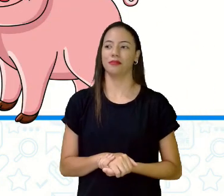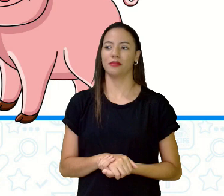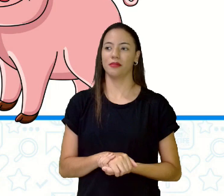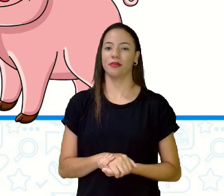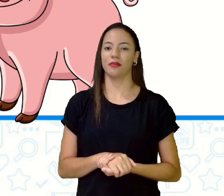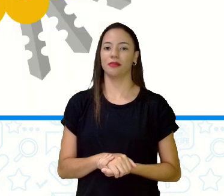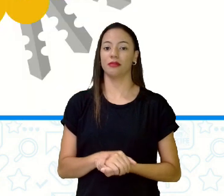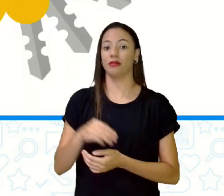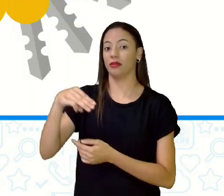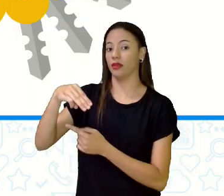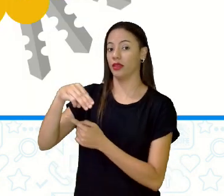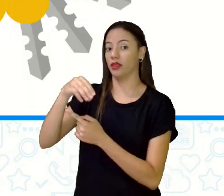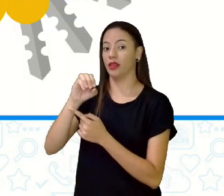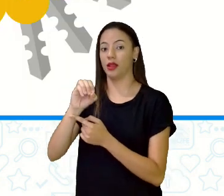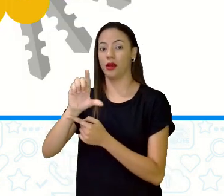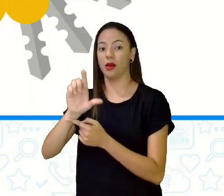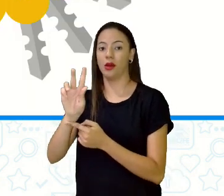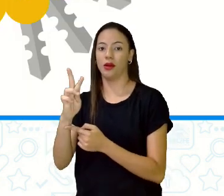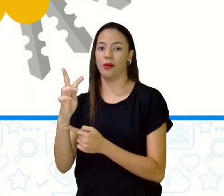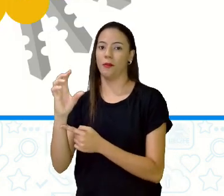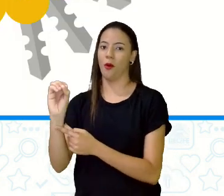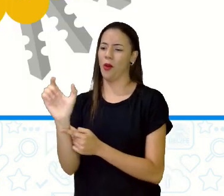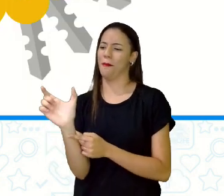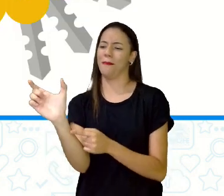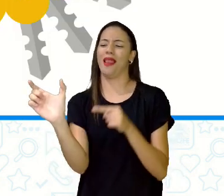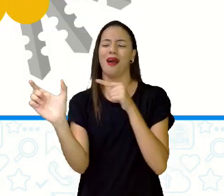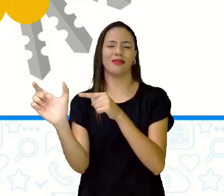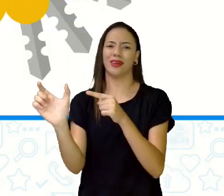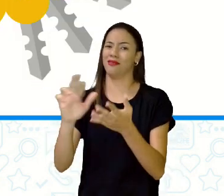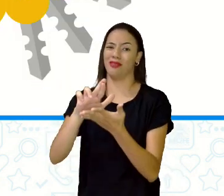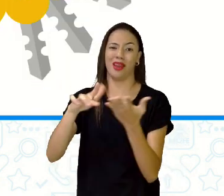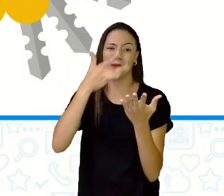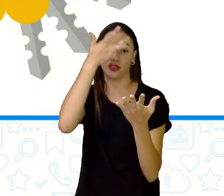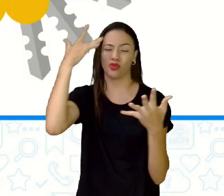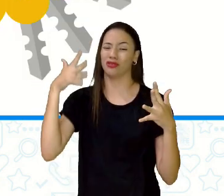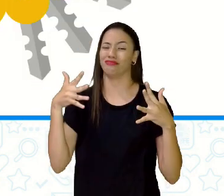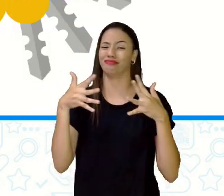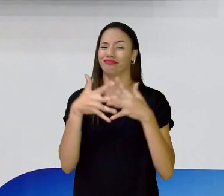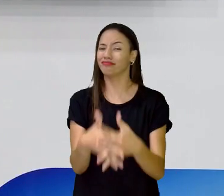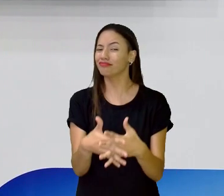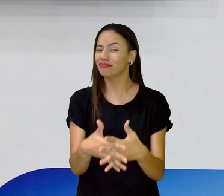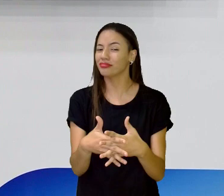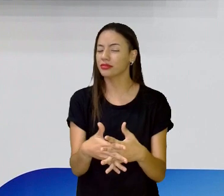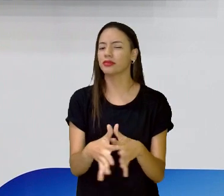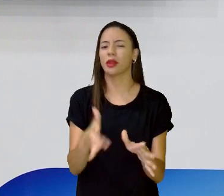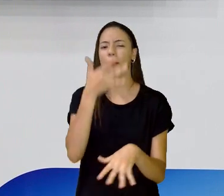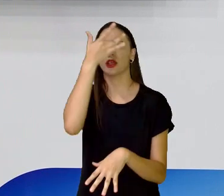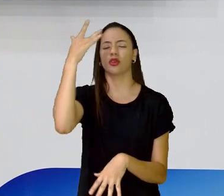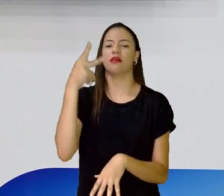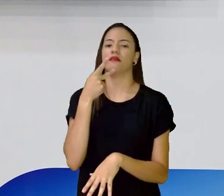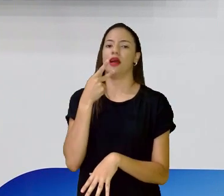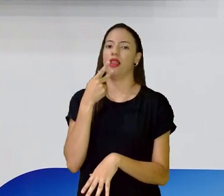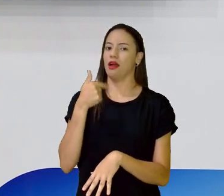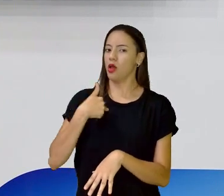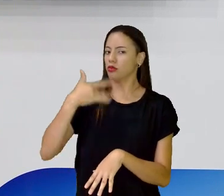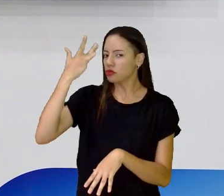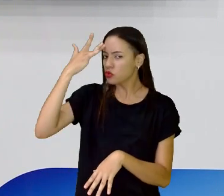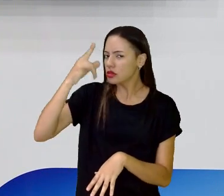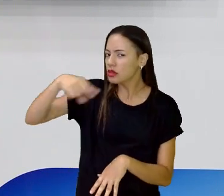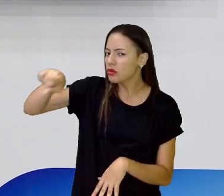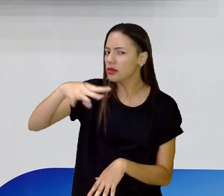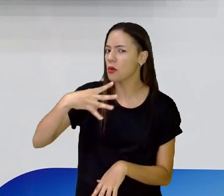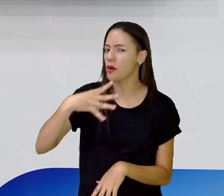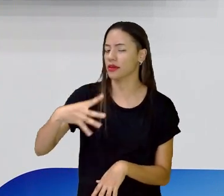E molho? Ah, essa daqui é uma palavrinha que muita gente confunde, gente. As pessoas falam assim, não sei se vocês já